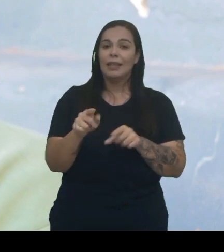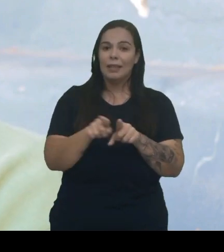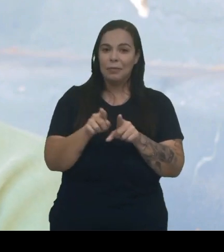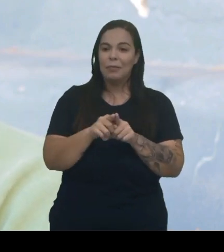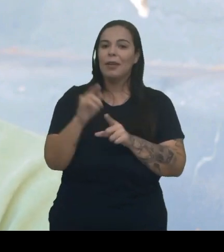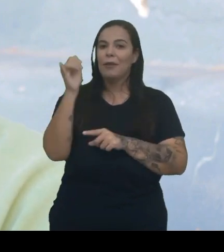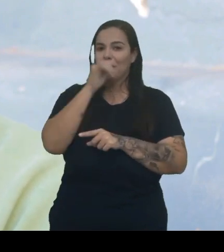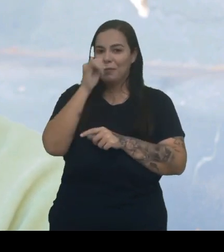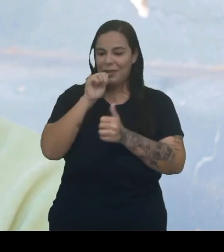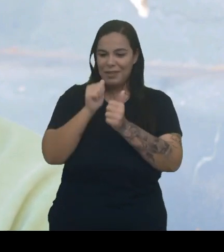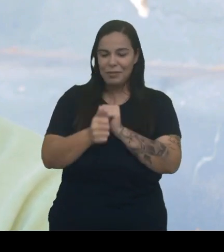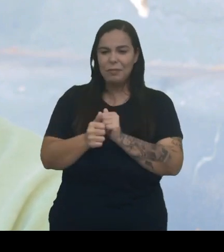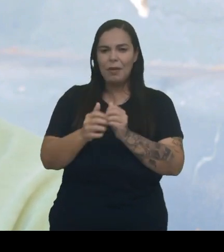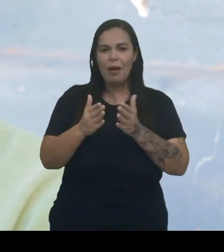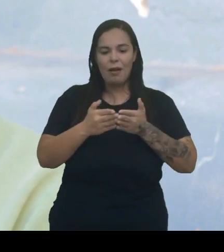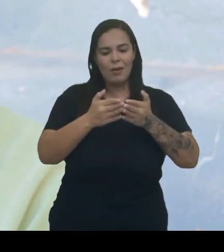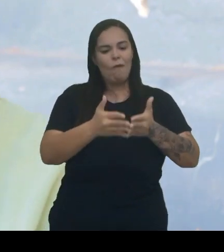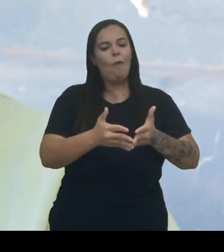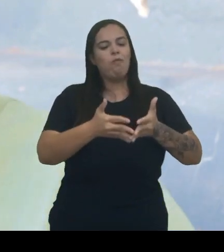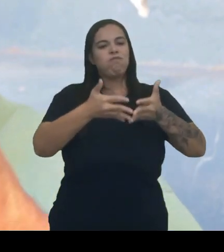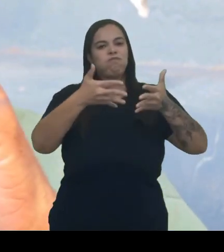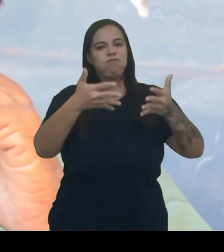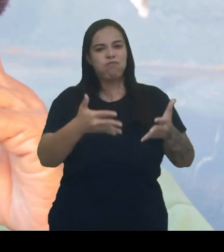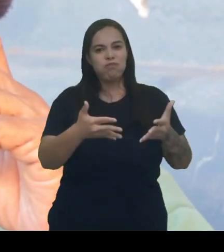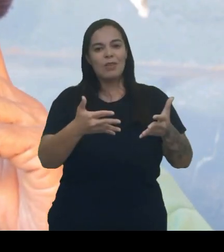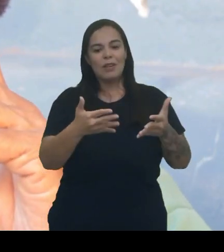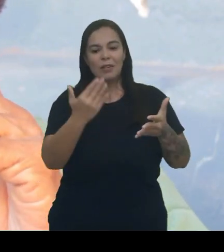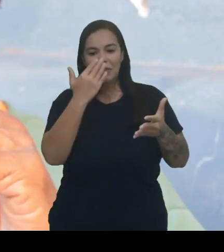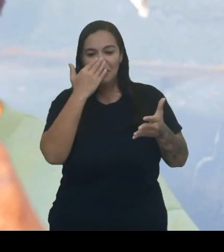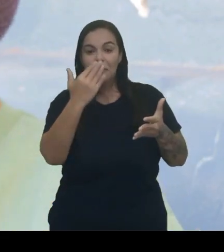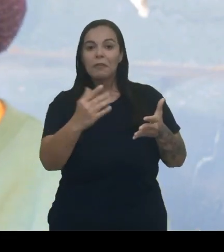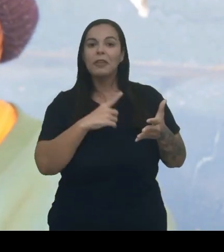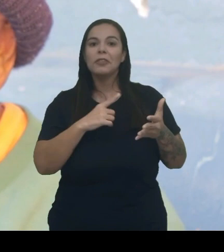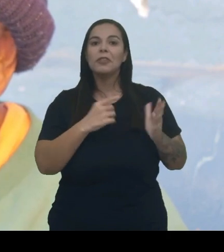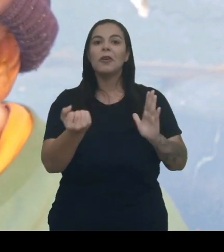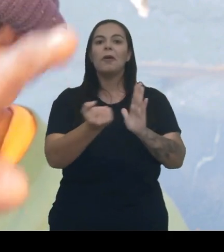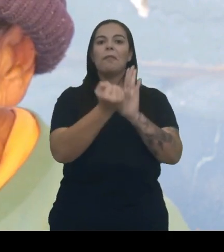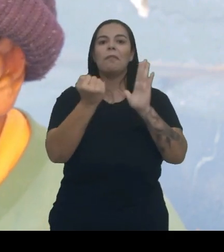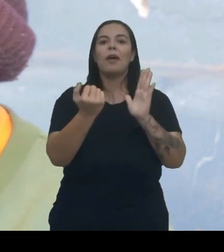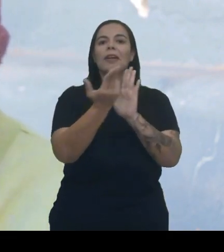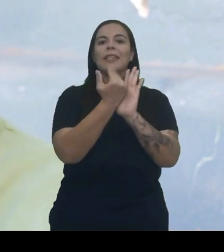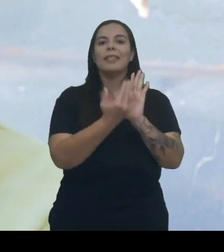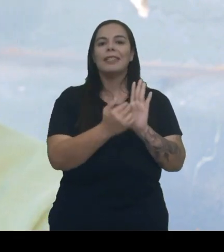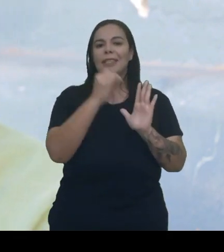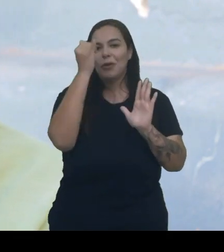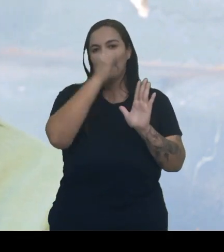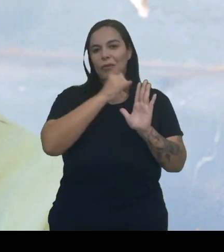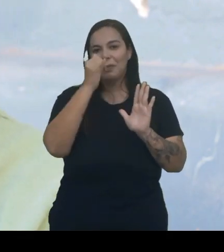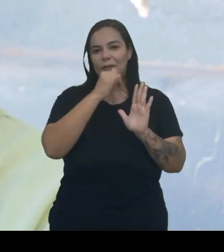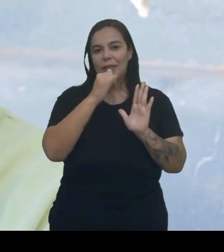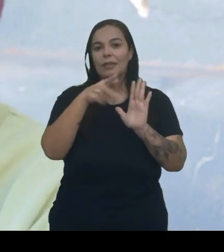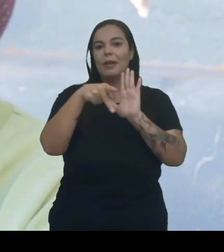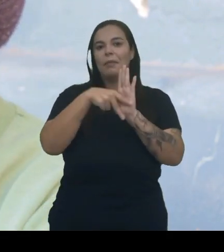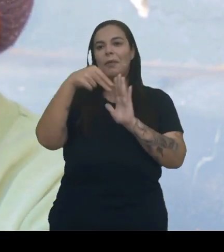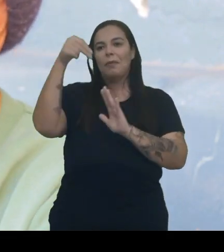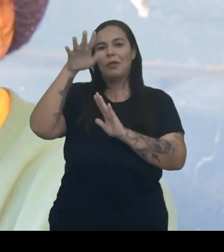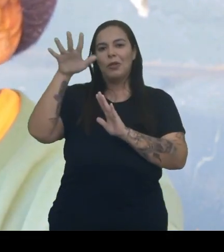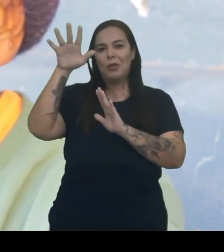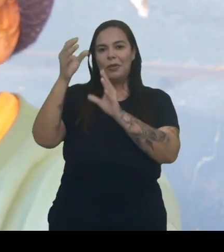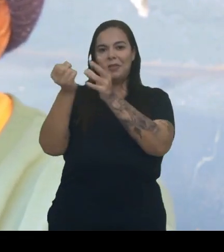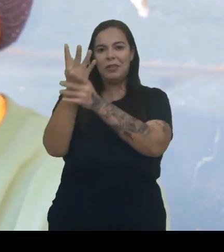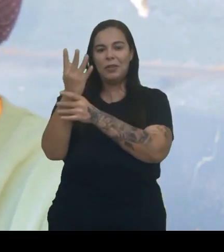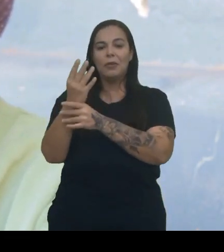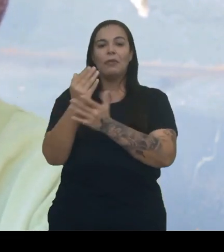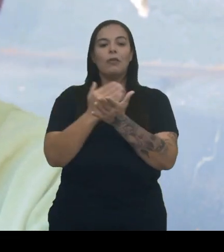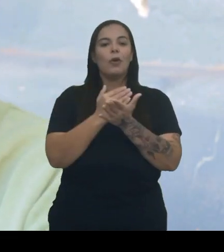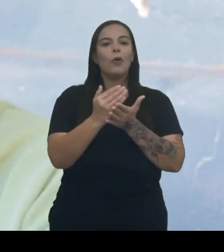Fluminense também. Uma canoa grande, o escudo do Fluminense na frente, as duas, aquela veio do norte, aquela era mais bochechuda. né? Chamava-se Começo